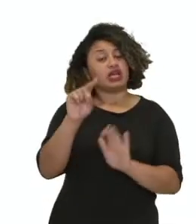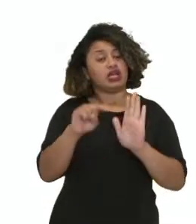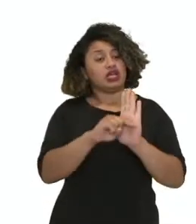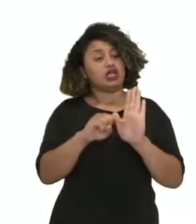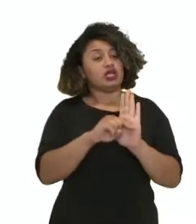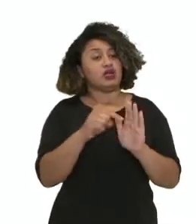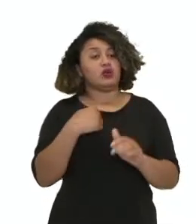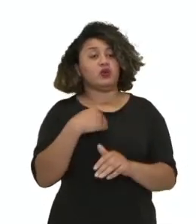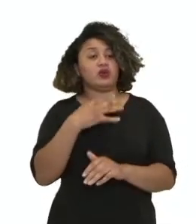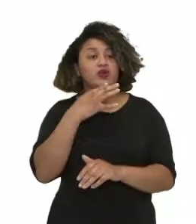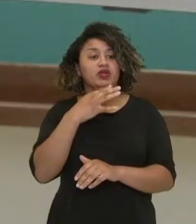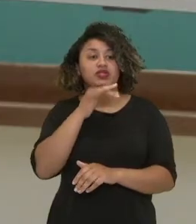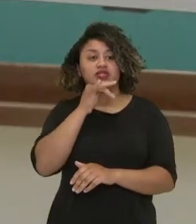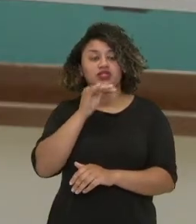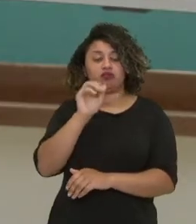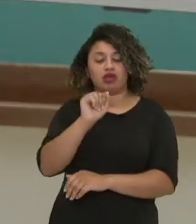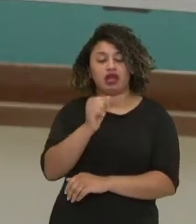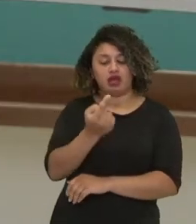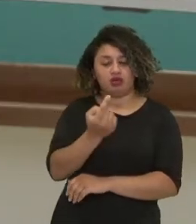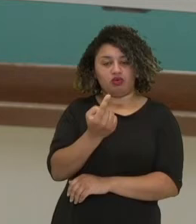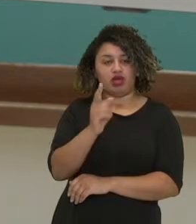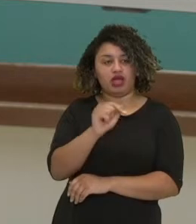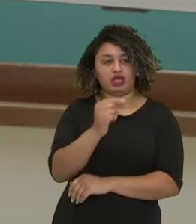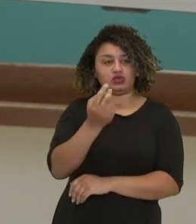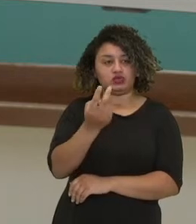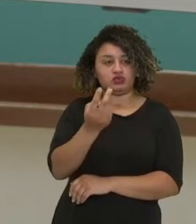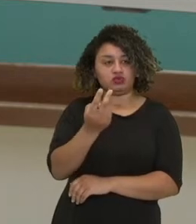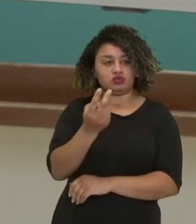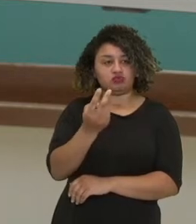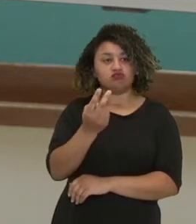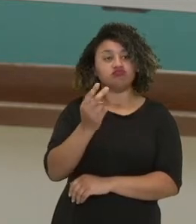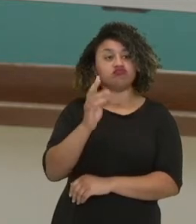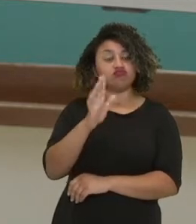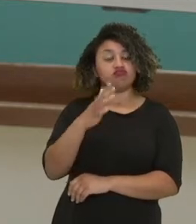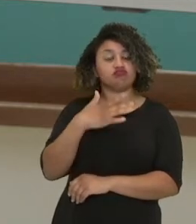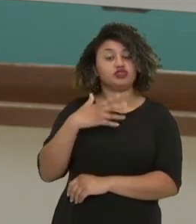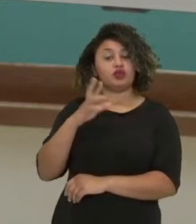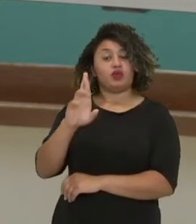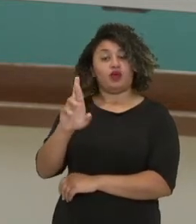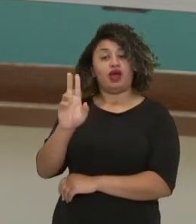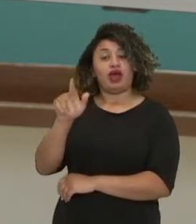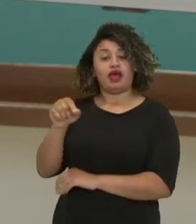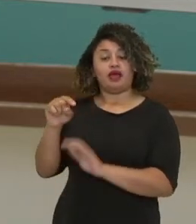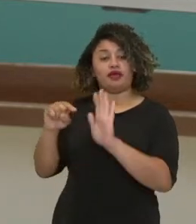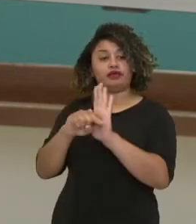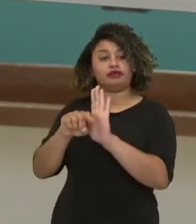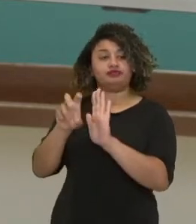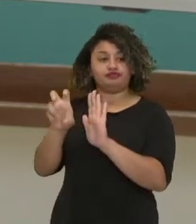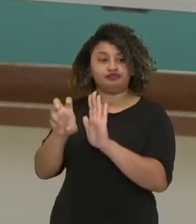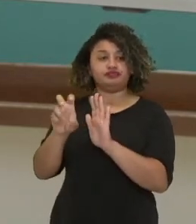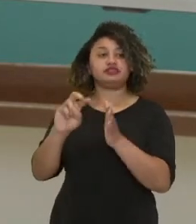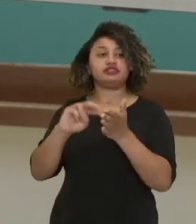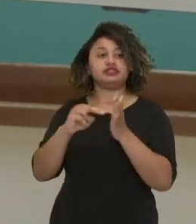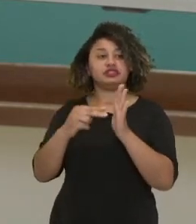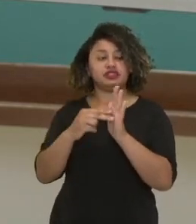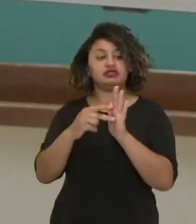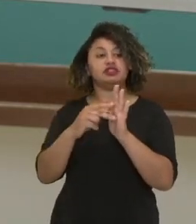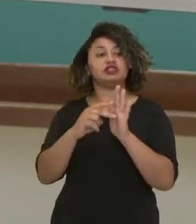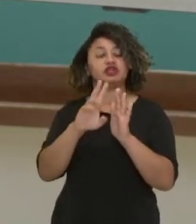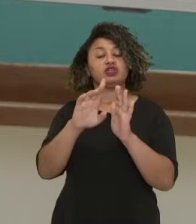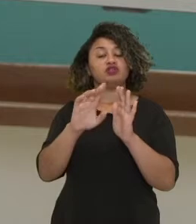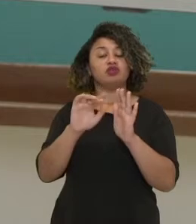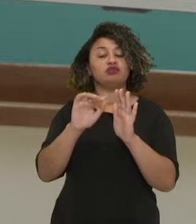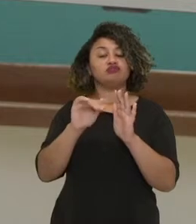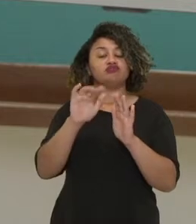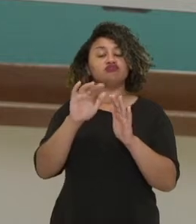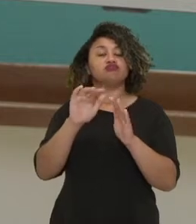por exemplo, aqui o meu A1 é 2, a minha razão é menos 5. Então, significa que eu vou ir somando menos